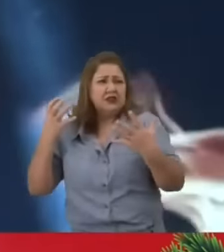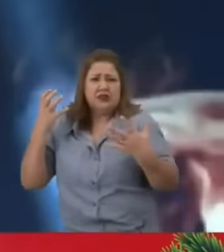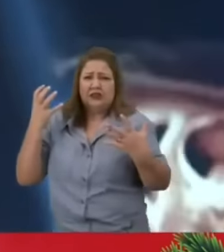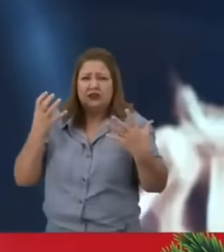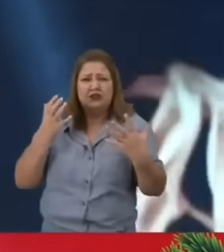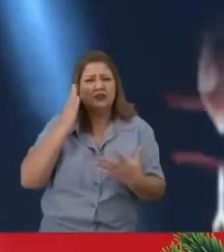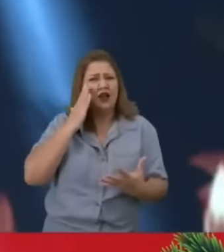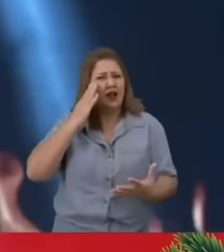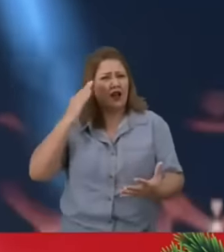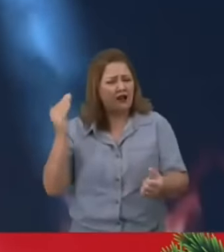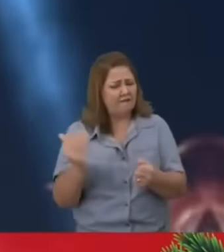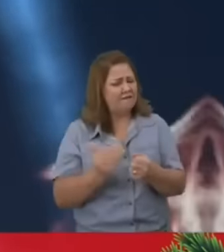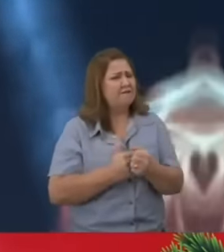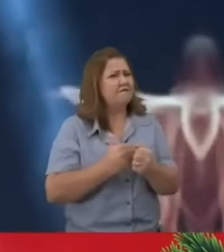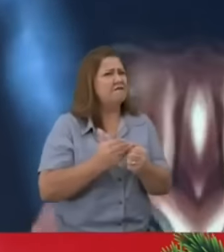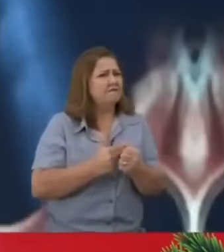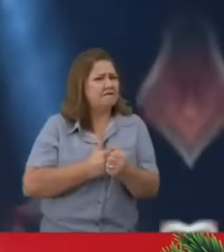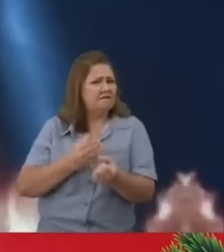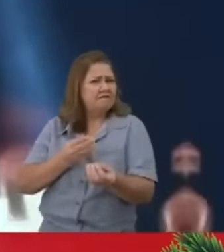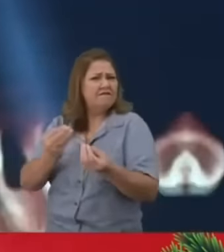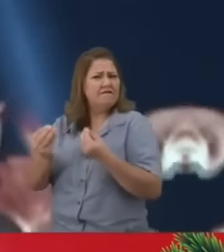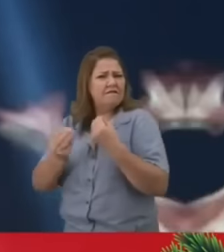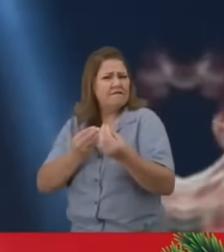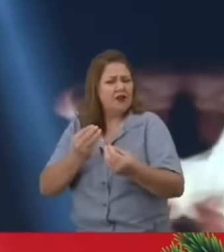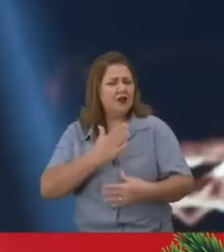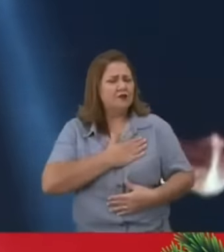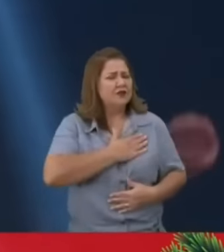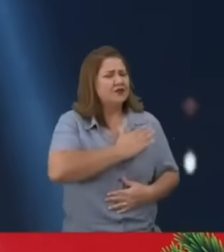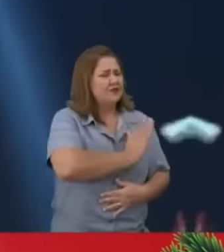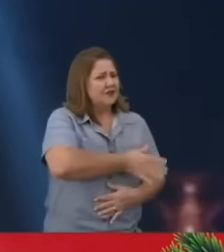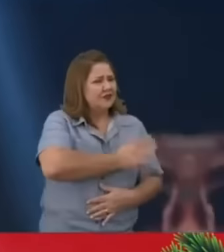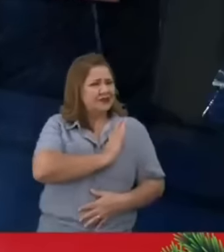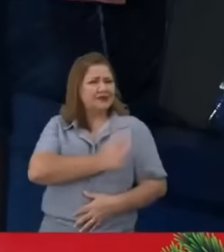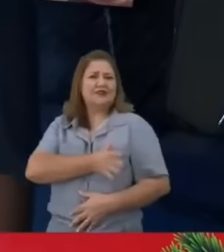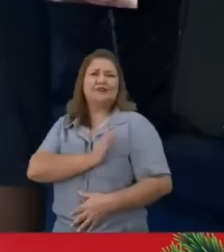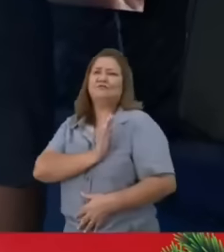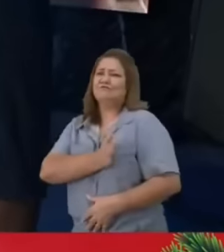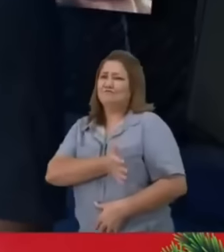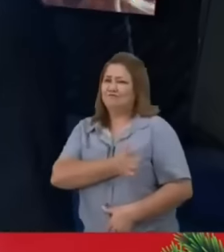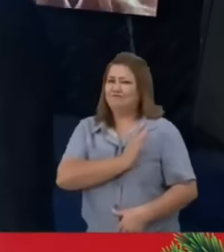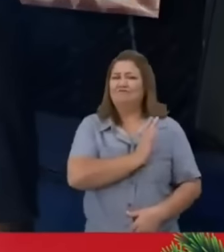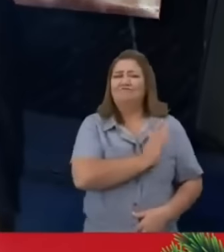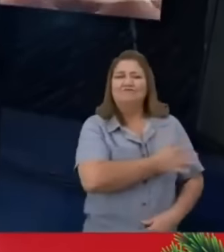sabe o segredo do meu coração.